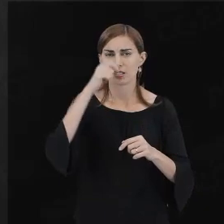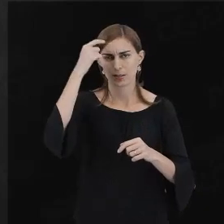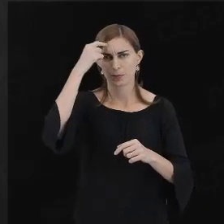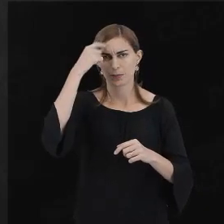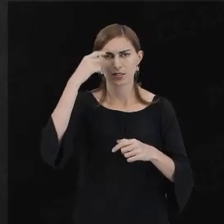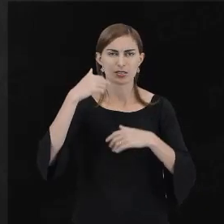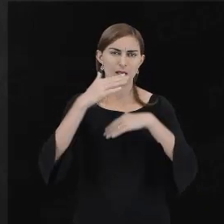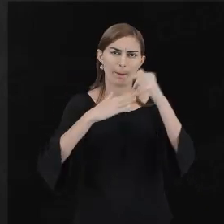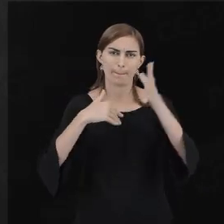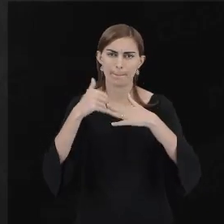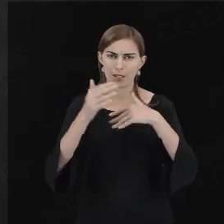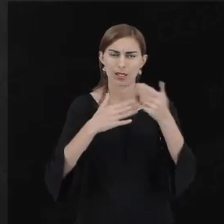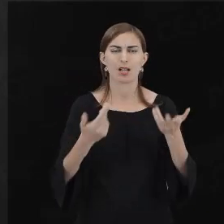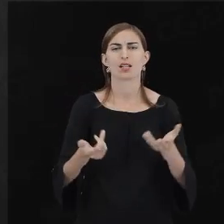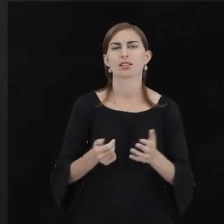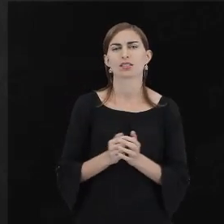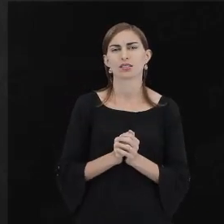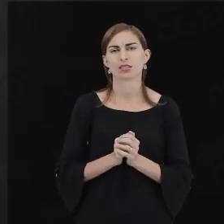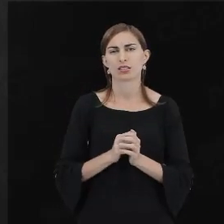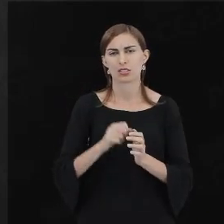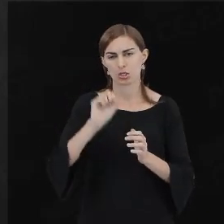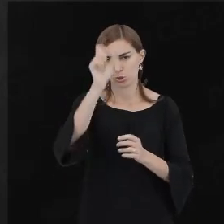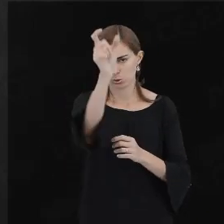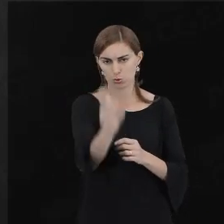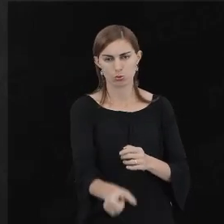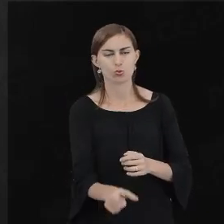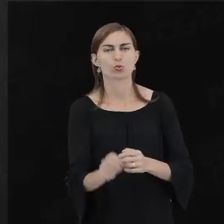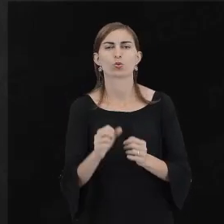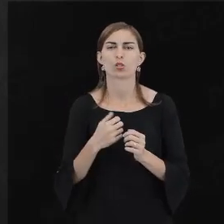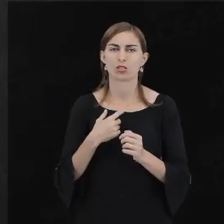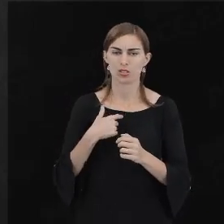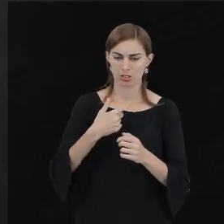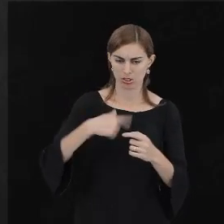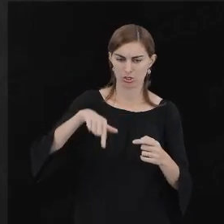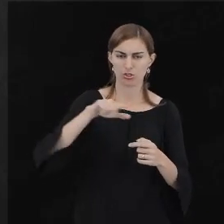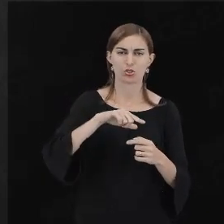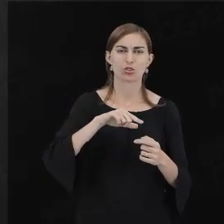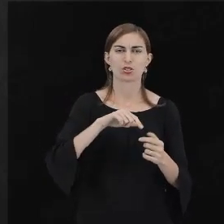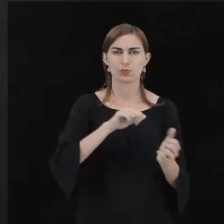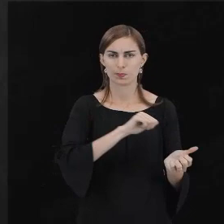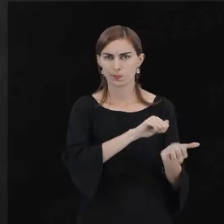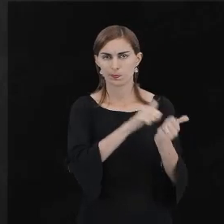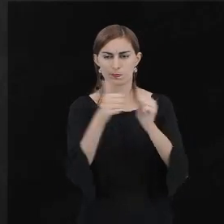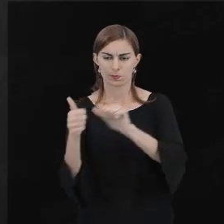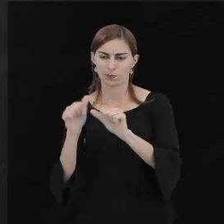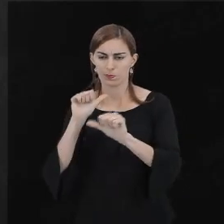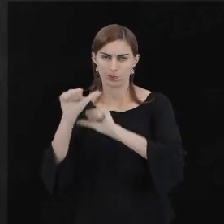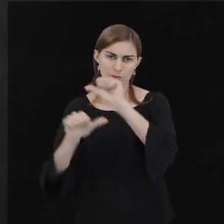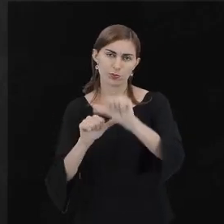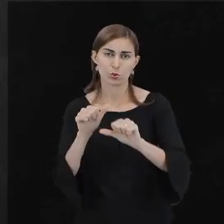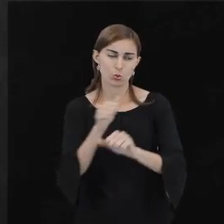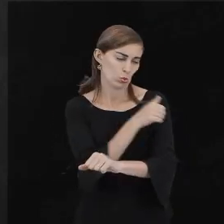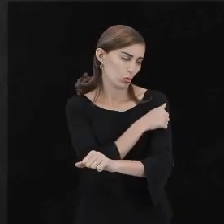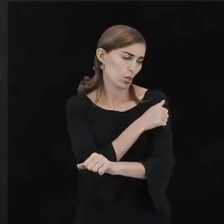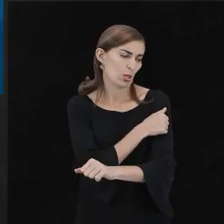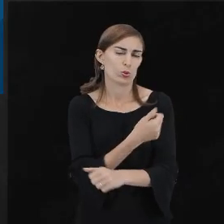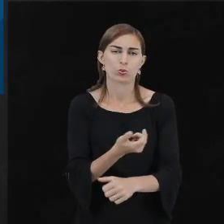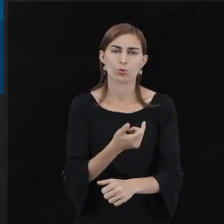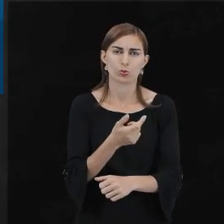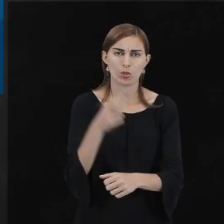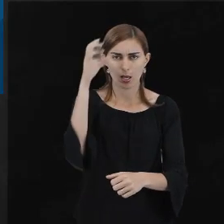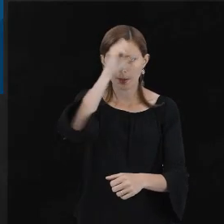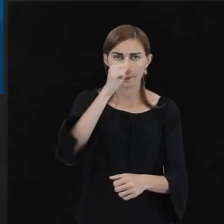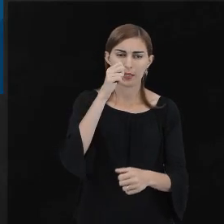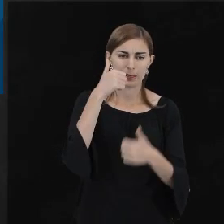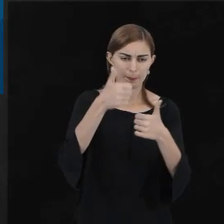gente condicionou que os alunos não rendem bem por culpa dos professores, né? Vocês estão vendo aí um slide